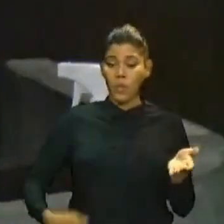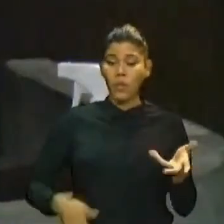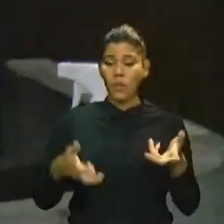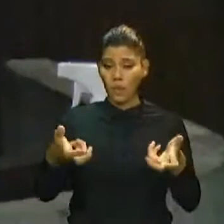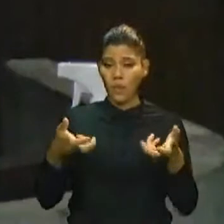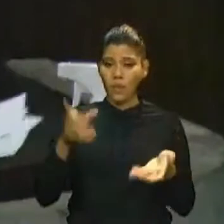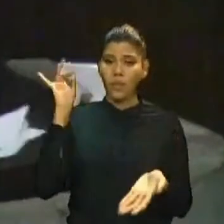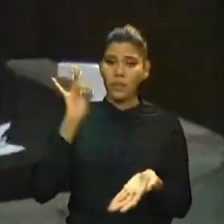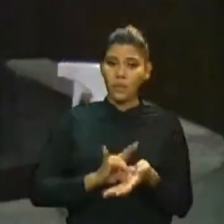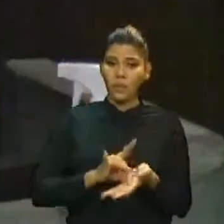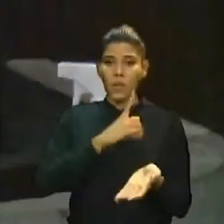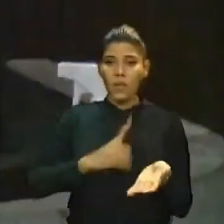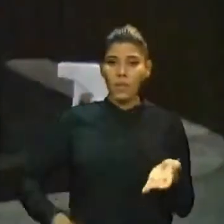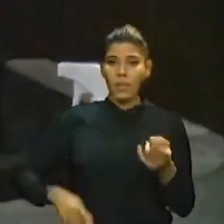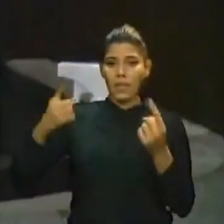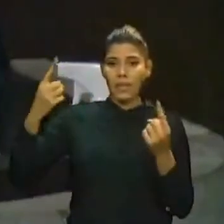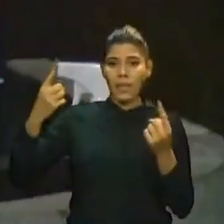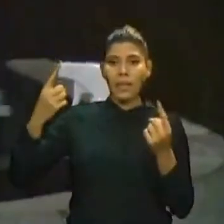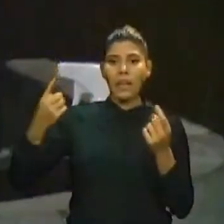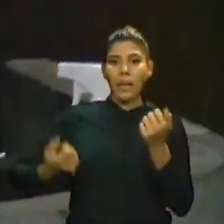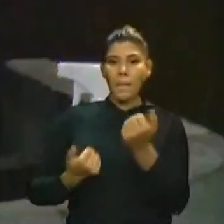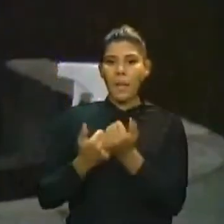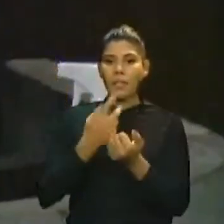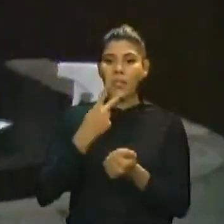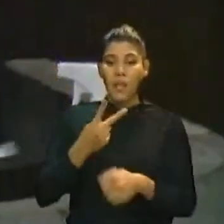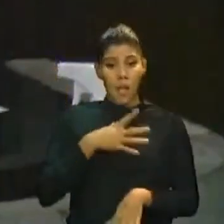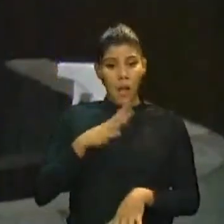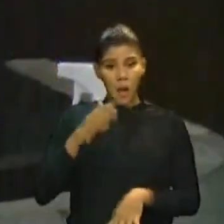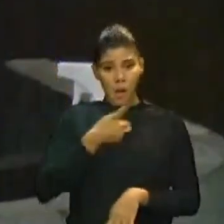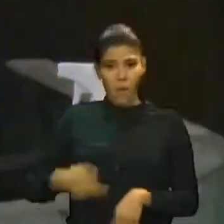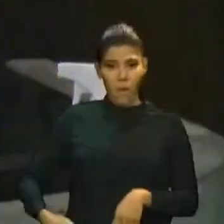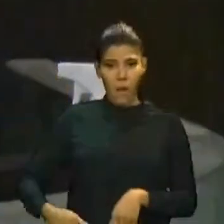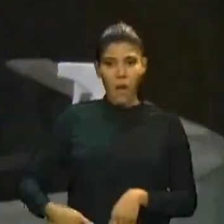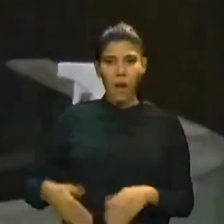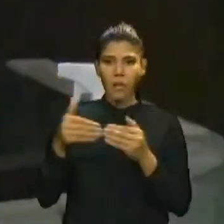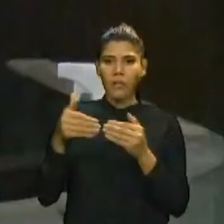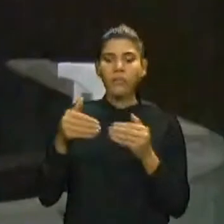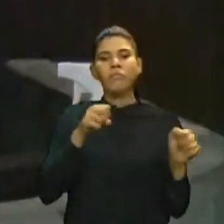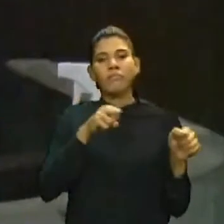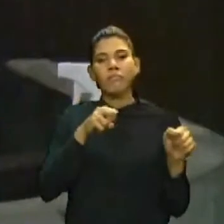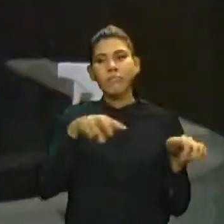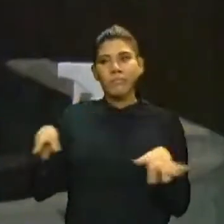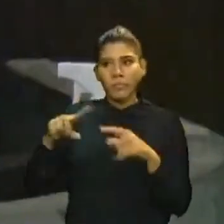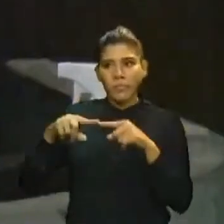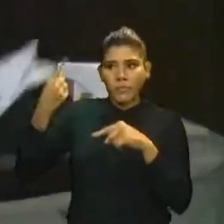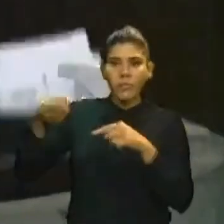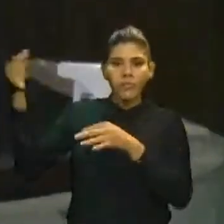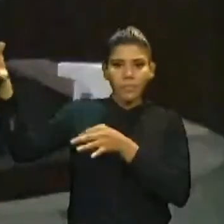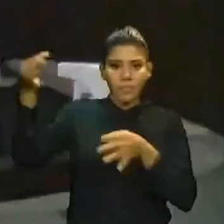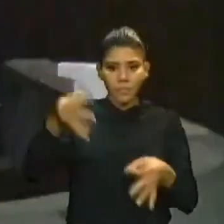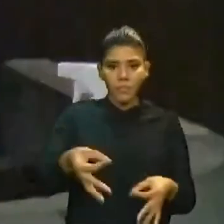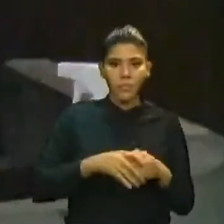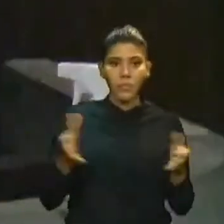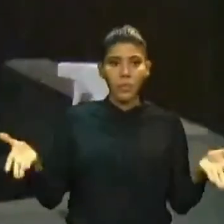mesmo, os deputados da base do governo estão dizendo que o governo também concorda com isso, que ele mande para cá semana que vem. Uma mensagem como essa poderia mandar